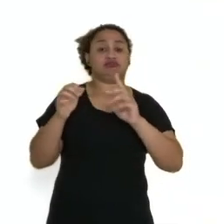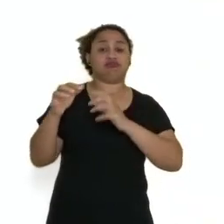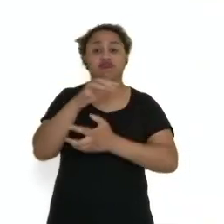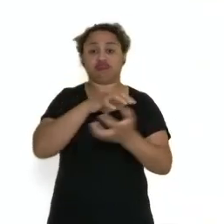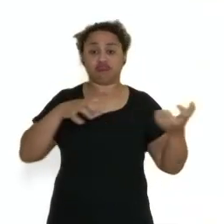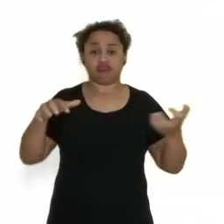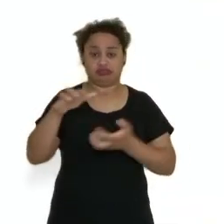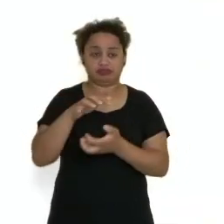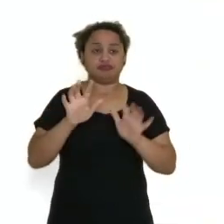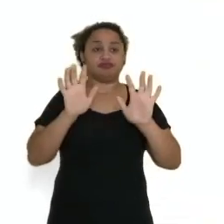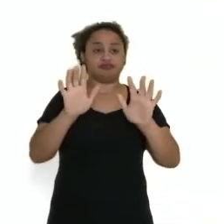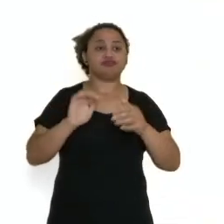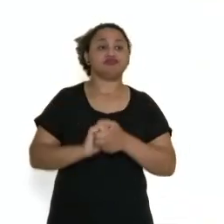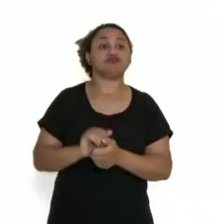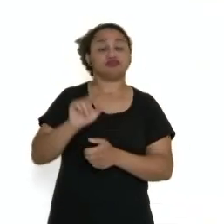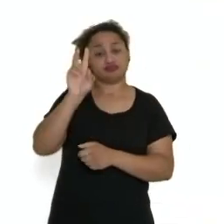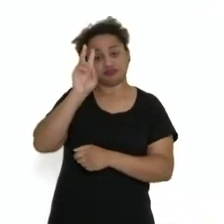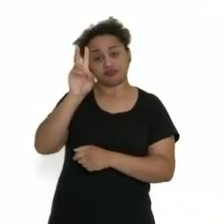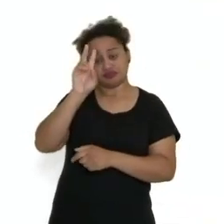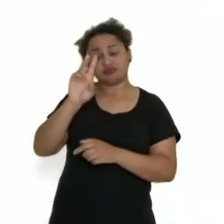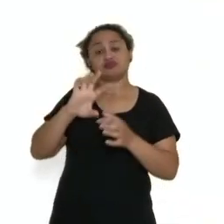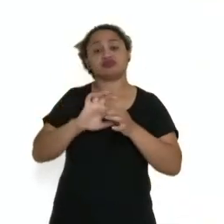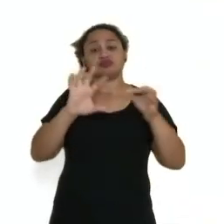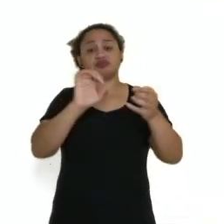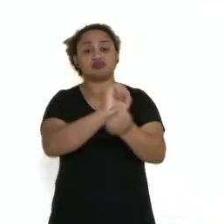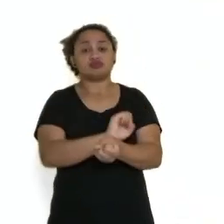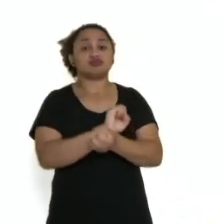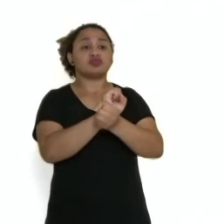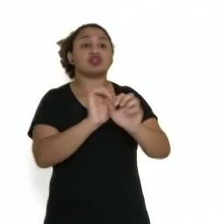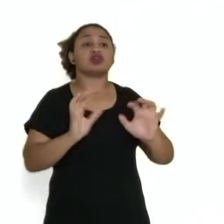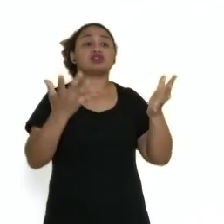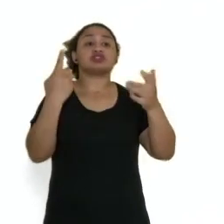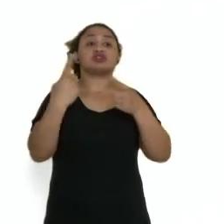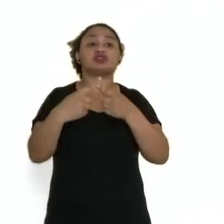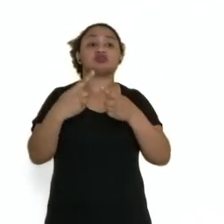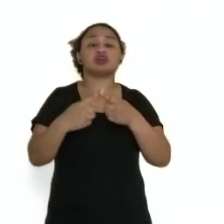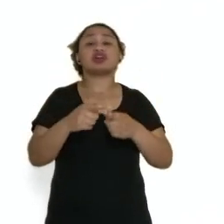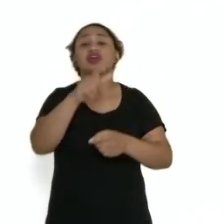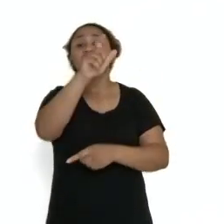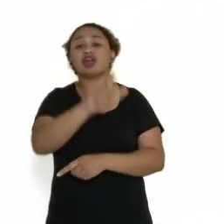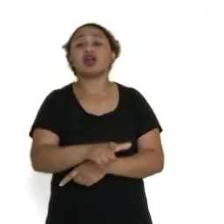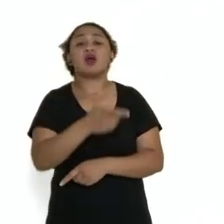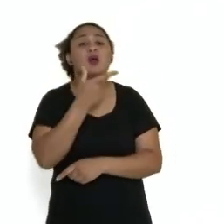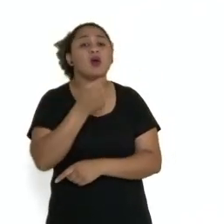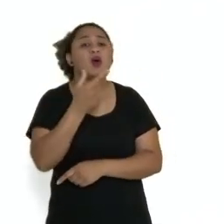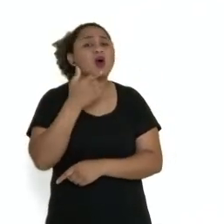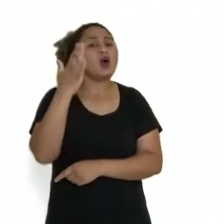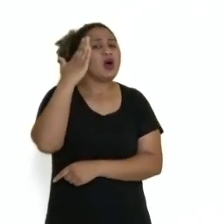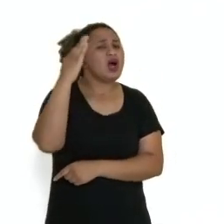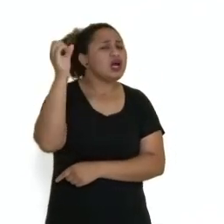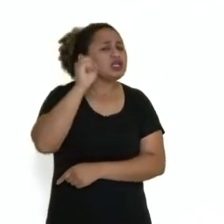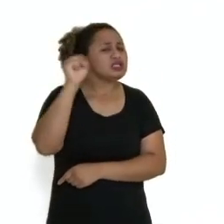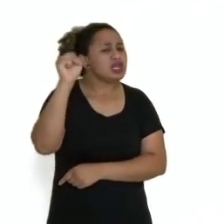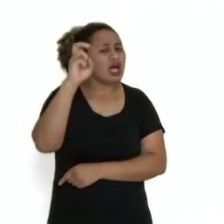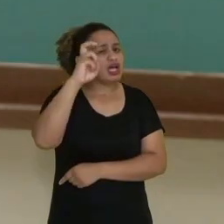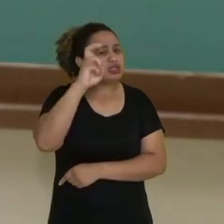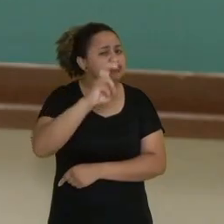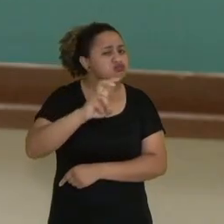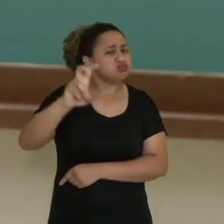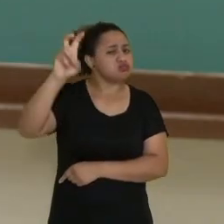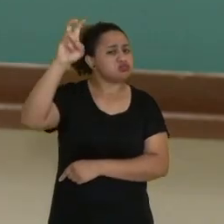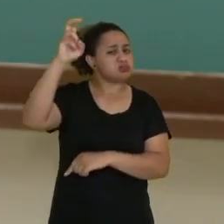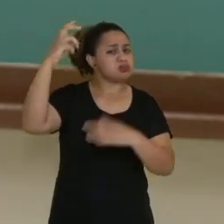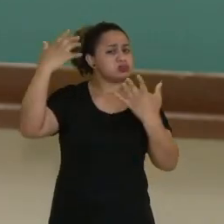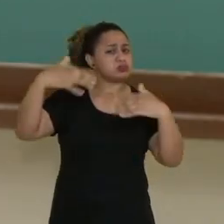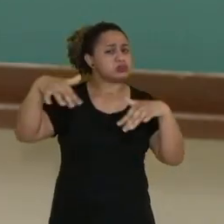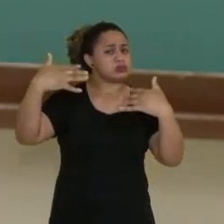Nessa história, a libertação do escravo se deve ao fato de que Êxopo era um homem tão sábio, né?